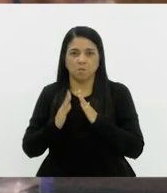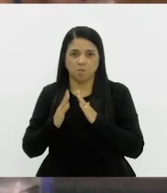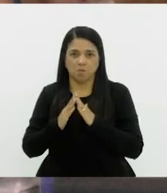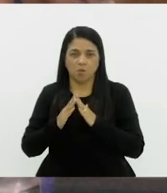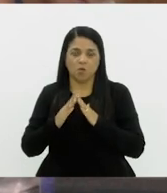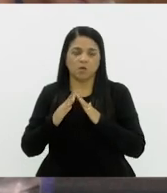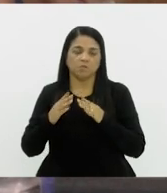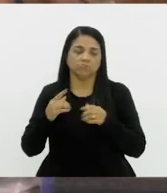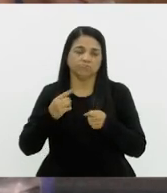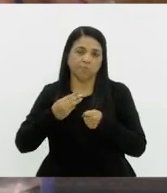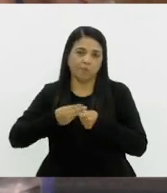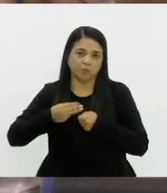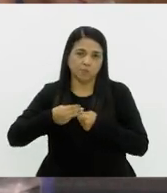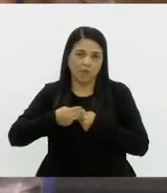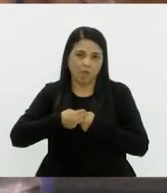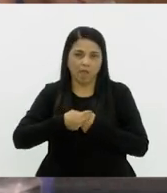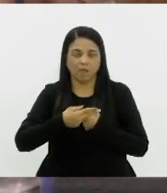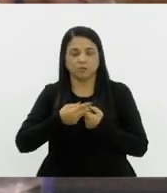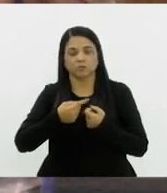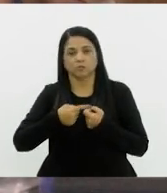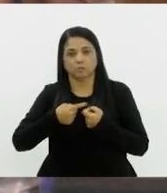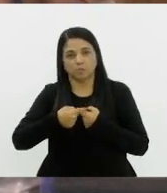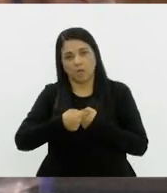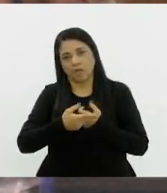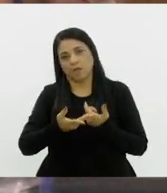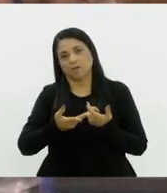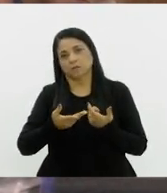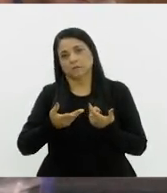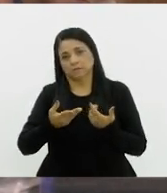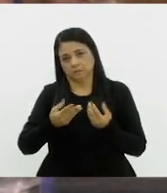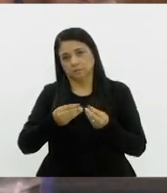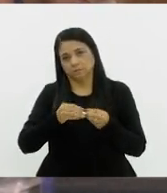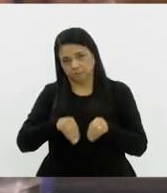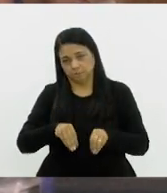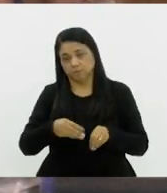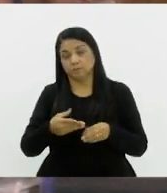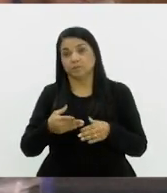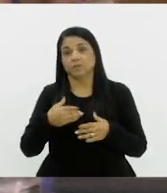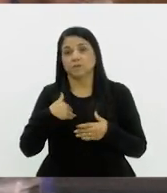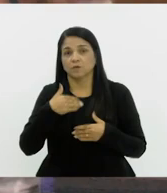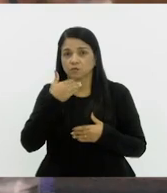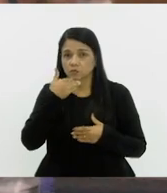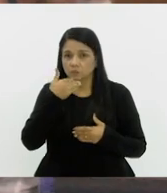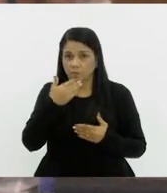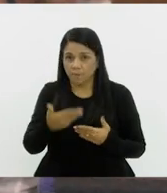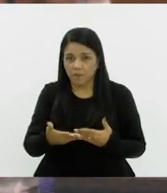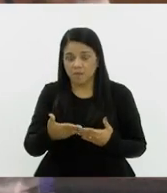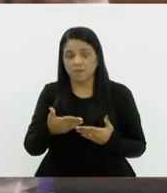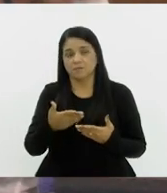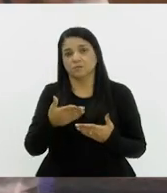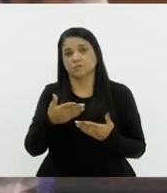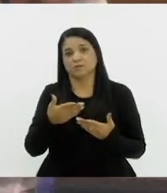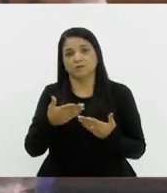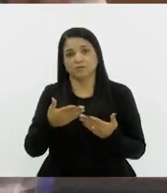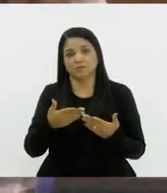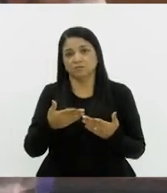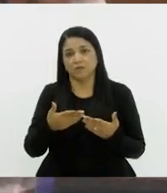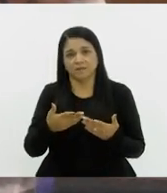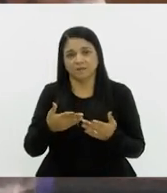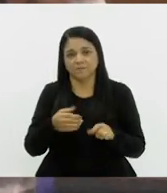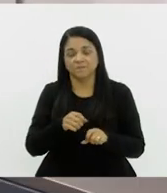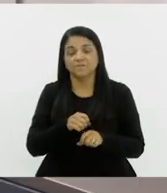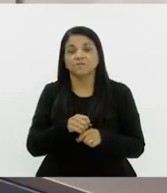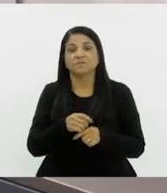bairros afetados. Nós não podemos continuar nessa situação, então eu peço realmente providência aos senhores. Inclusive, eu ouvindo aqui a